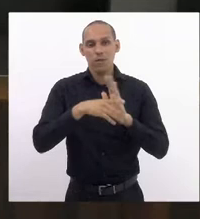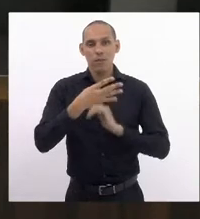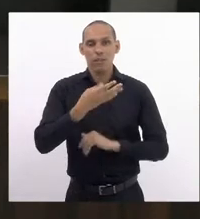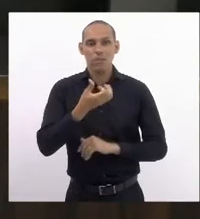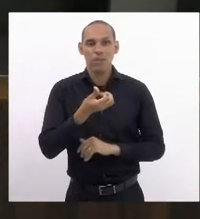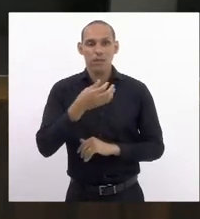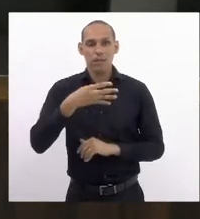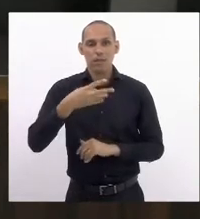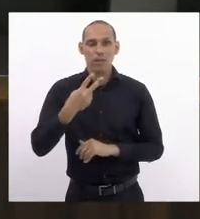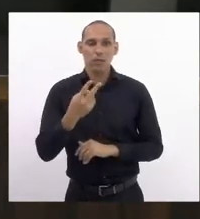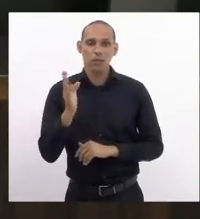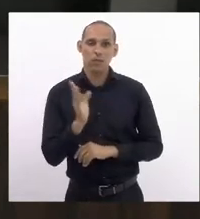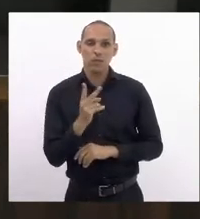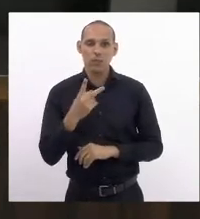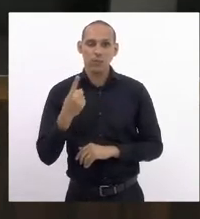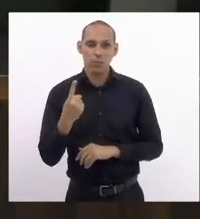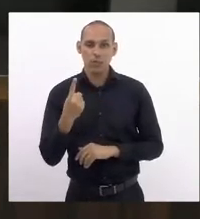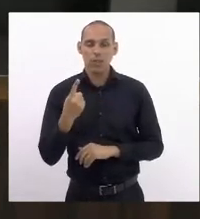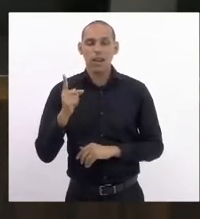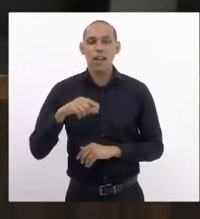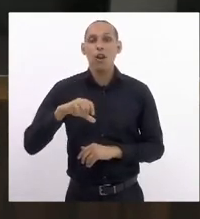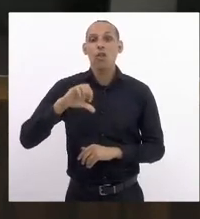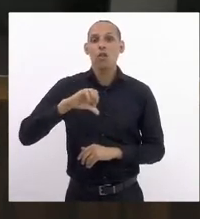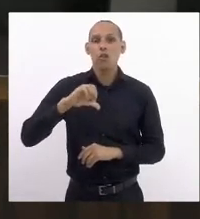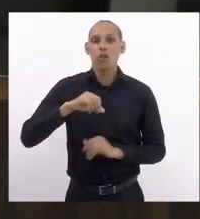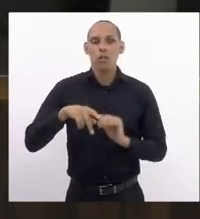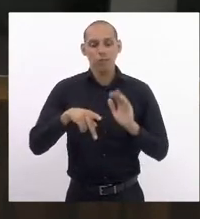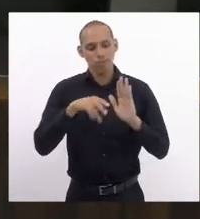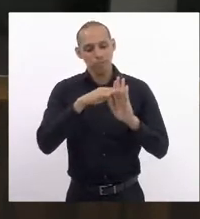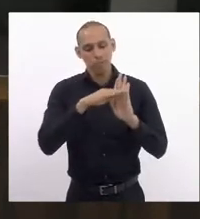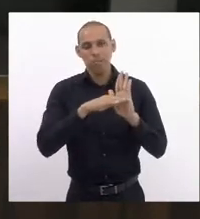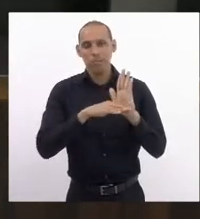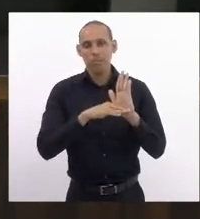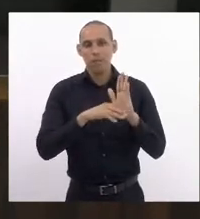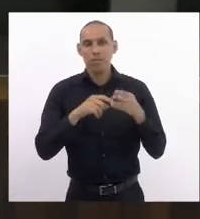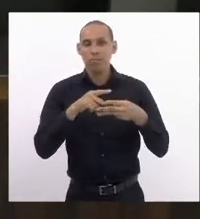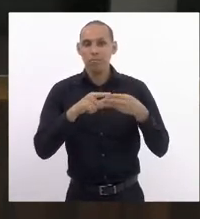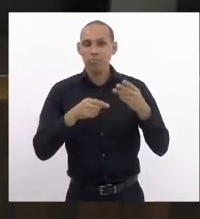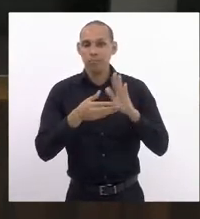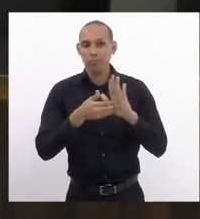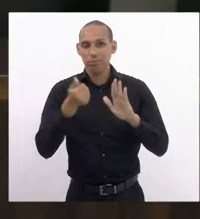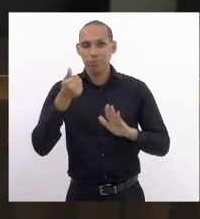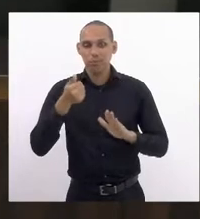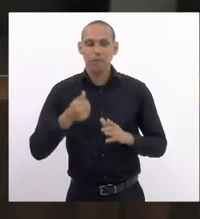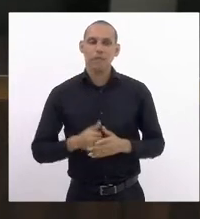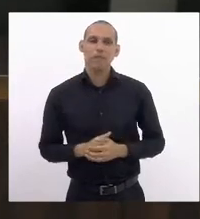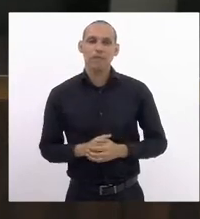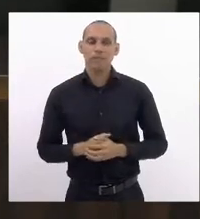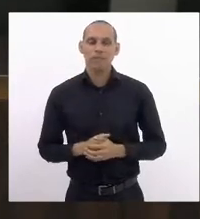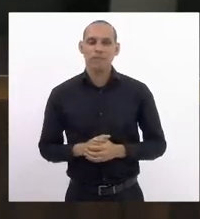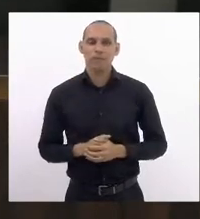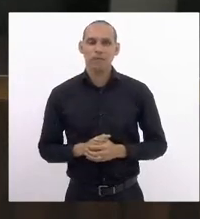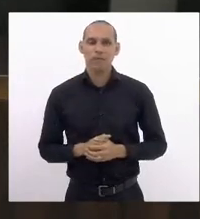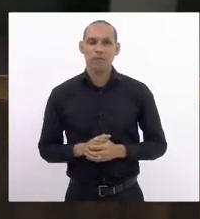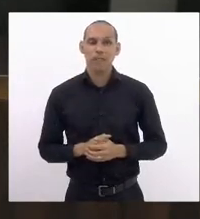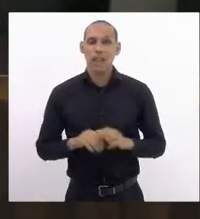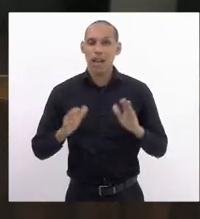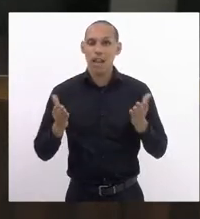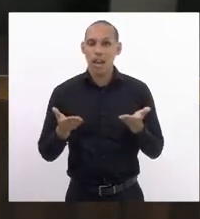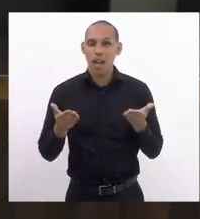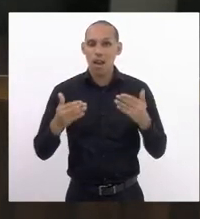4642 de 21 é o nono da pauta. Os três estão retirados. O que estão acordado